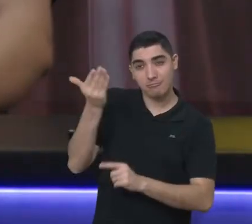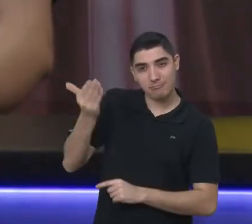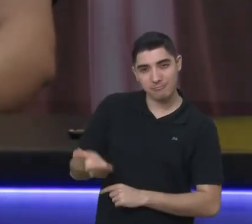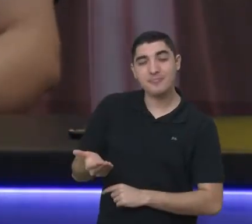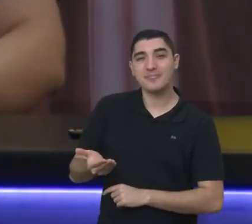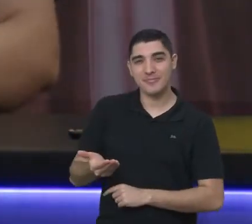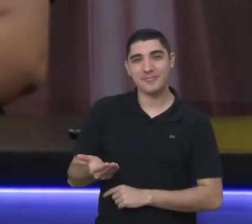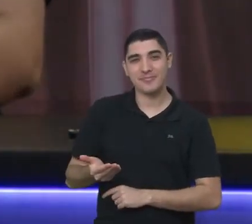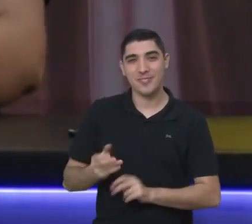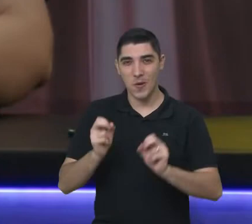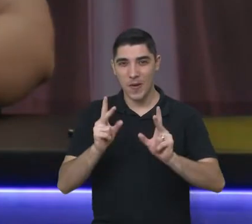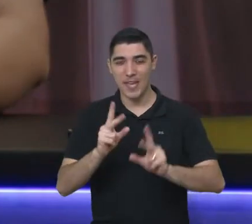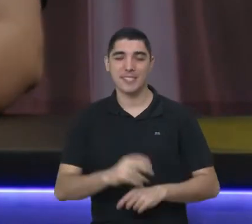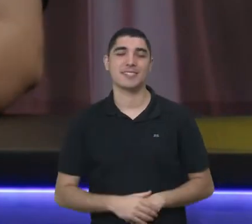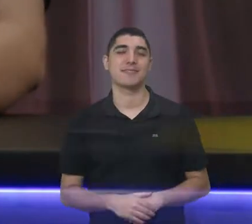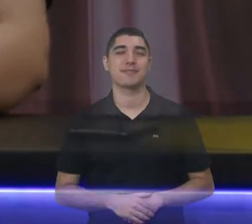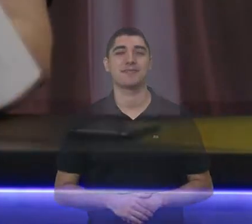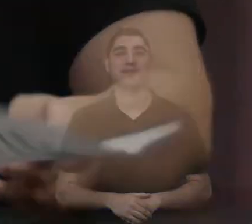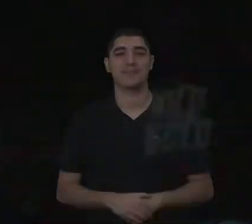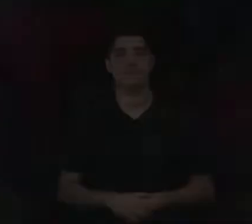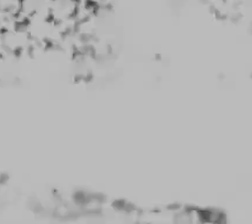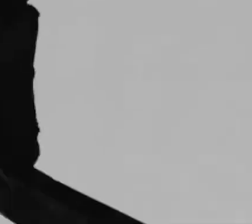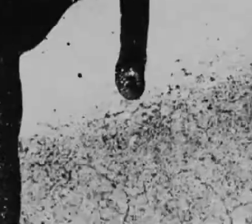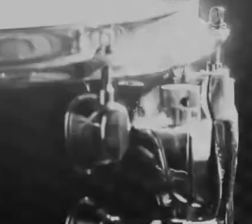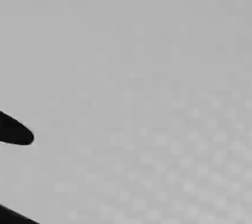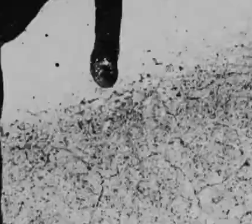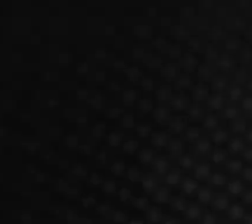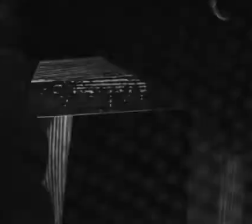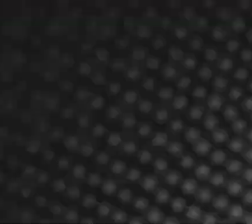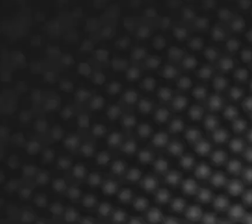muito mais Fernanda com a gente, viu? É nóis!